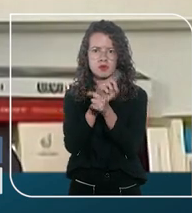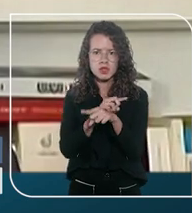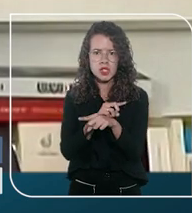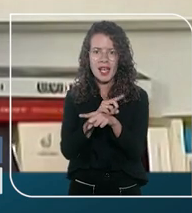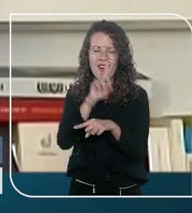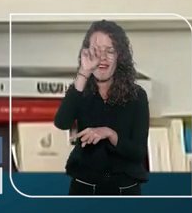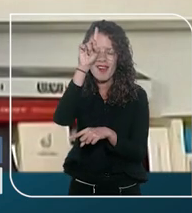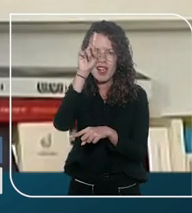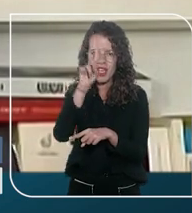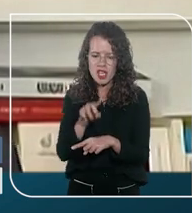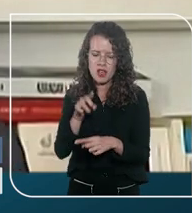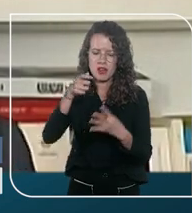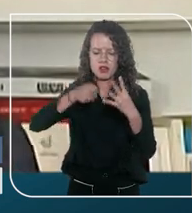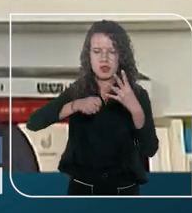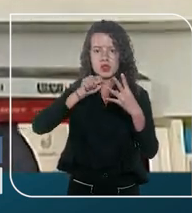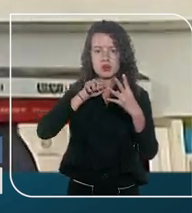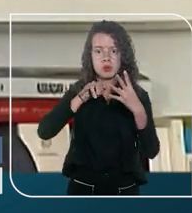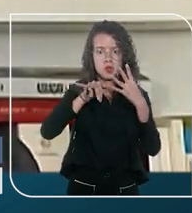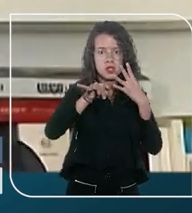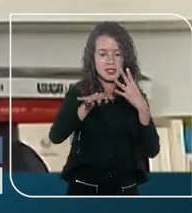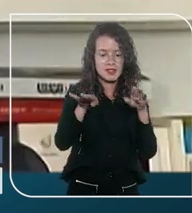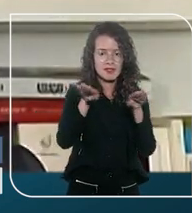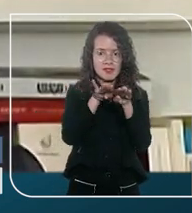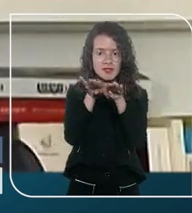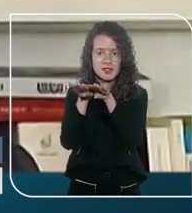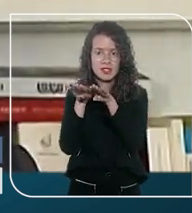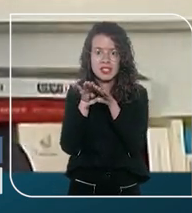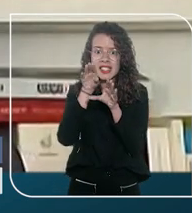uniformizar jurisprudência interna